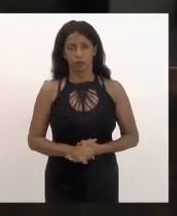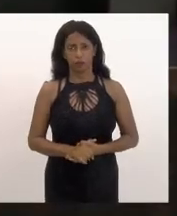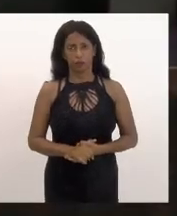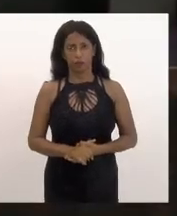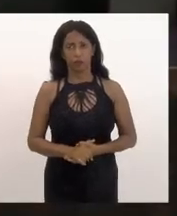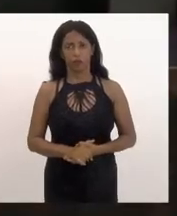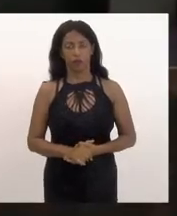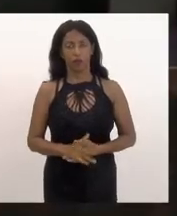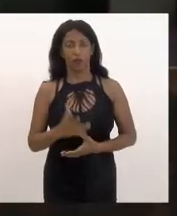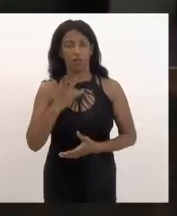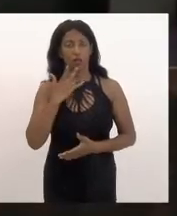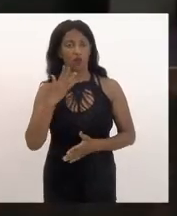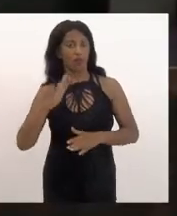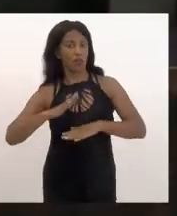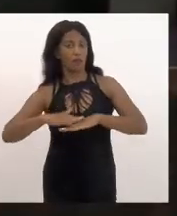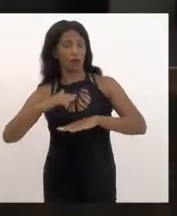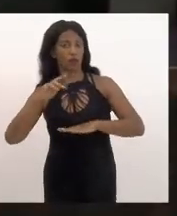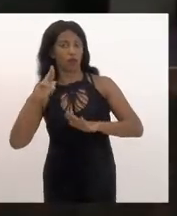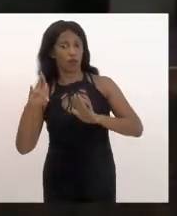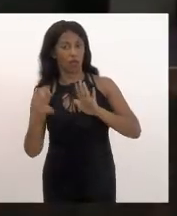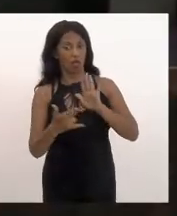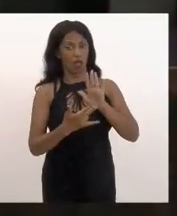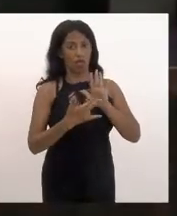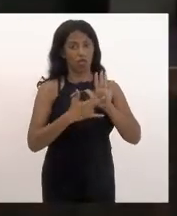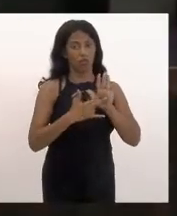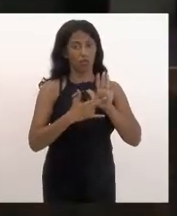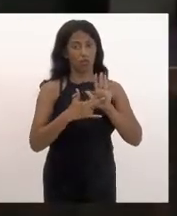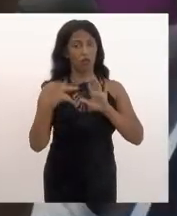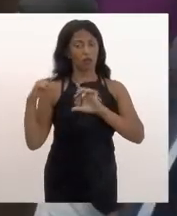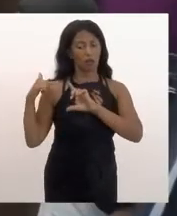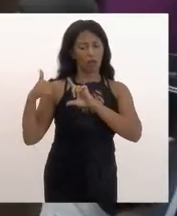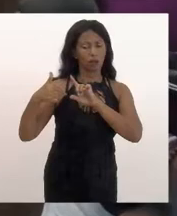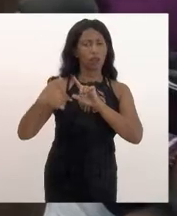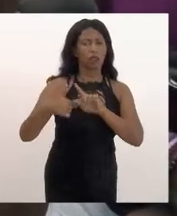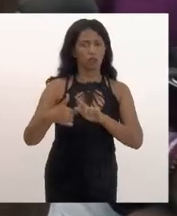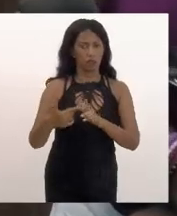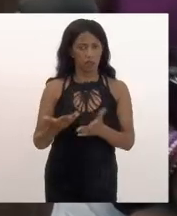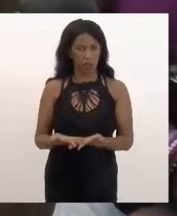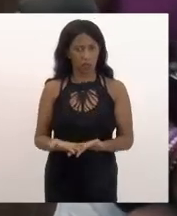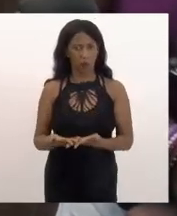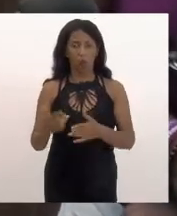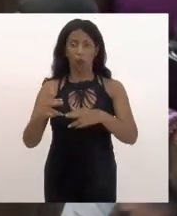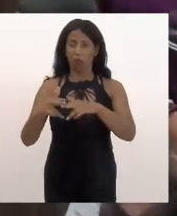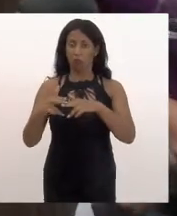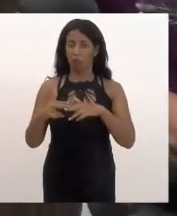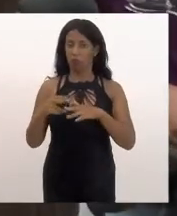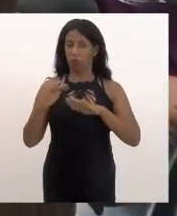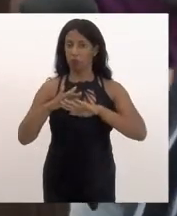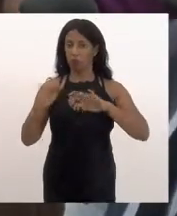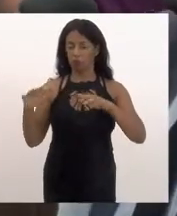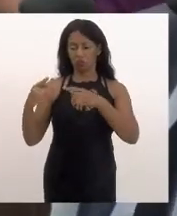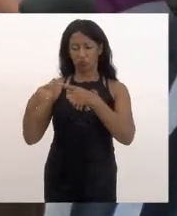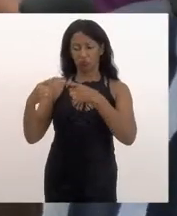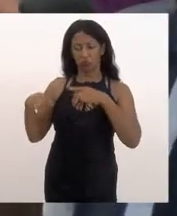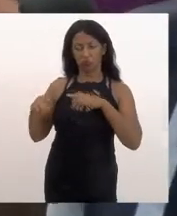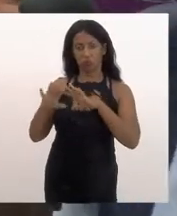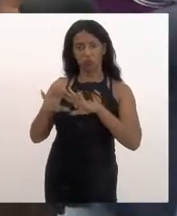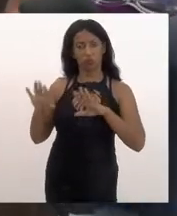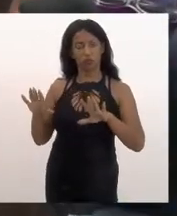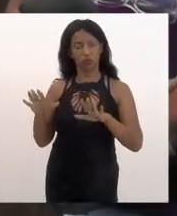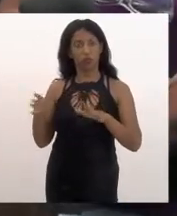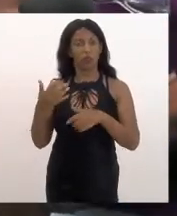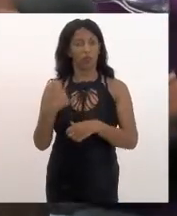que o regimento, é a tradição. A tradição, por isso não estamos discordando